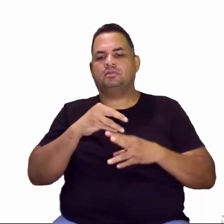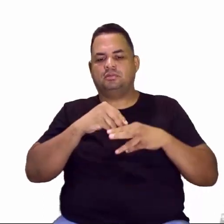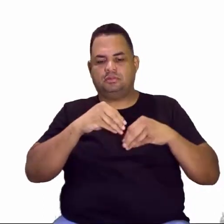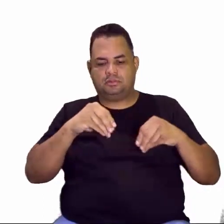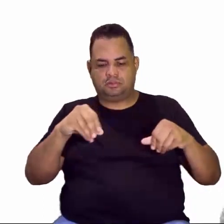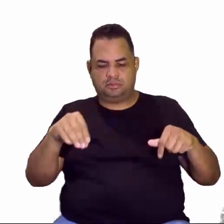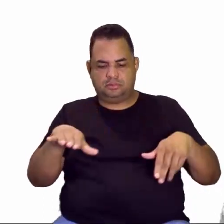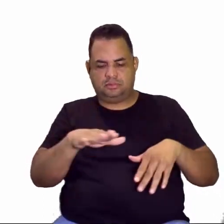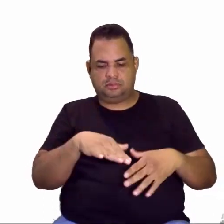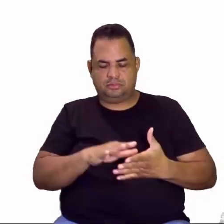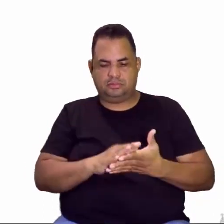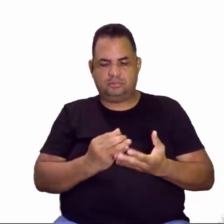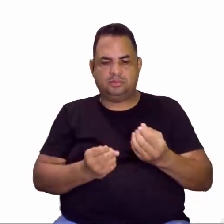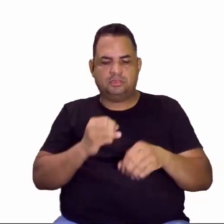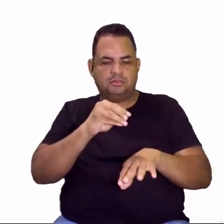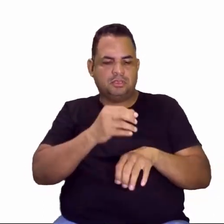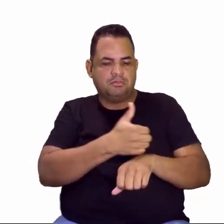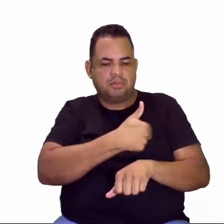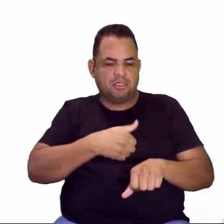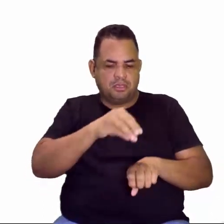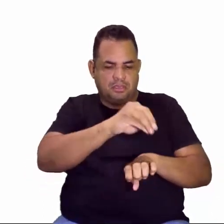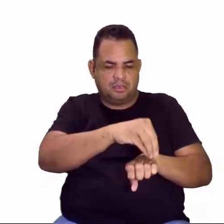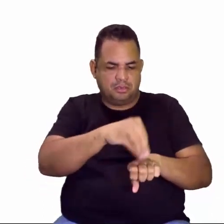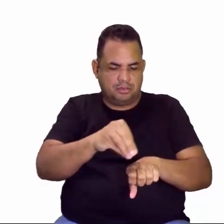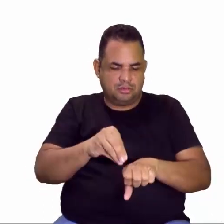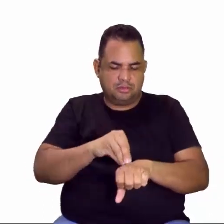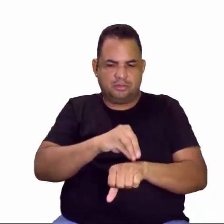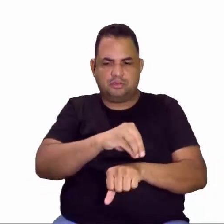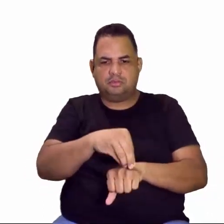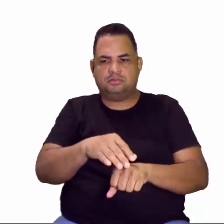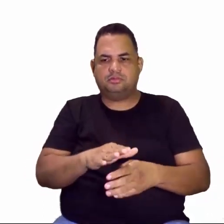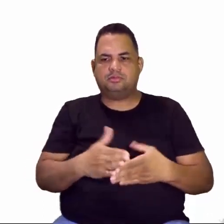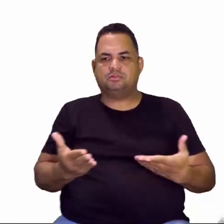para poder trazer nutriente para a vegetação.